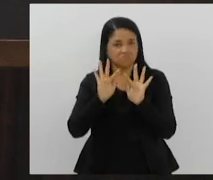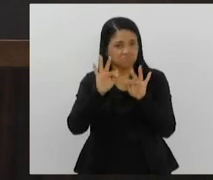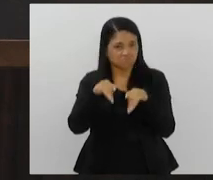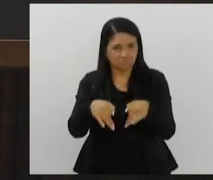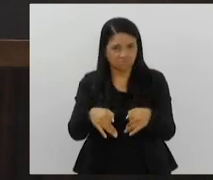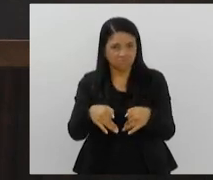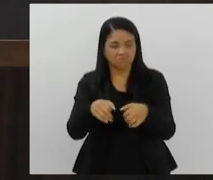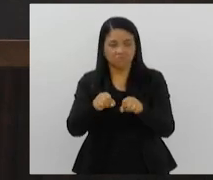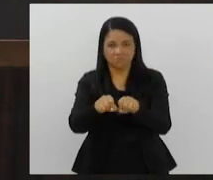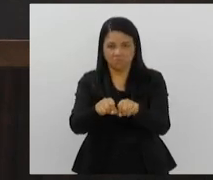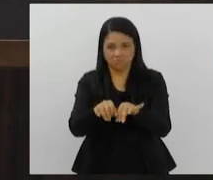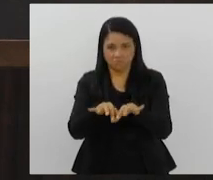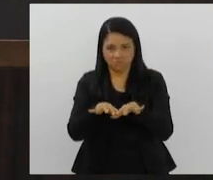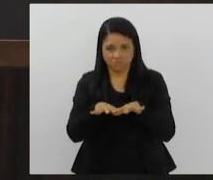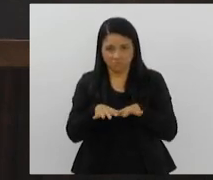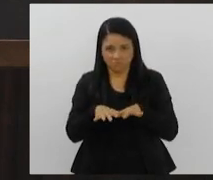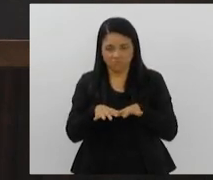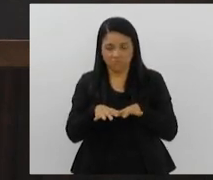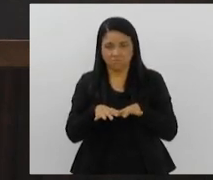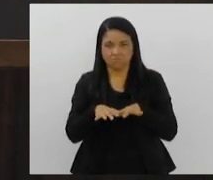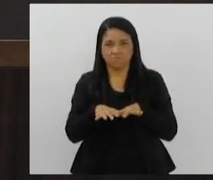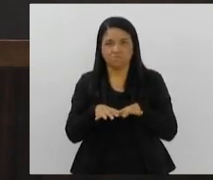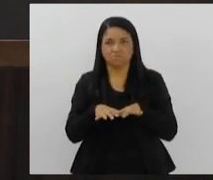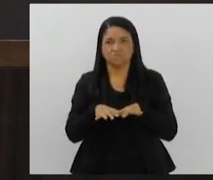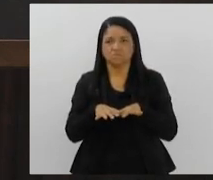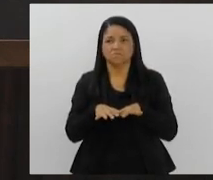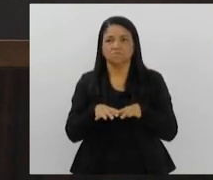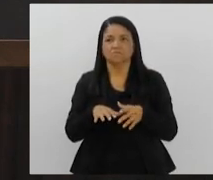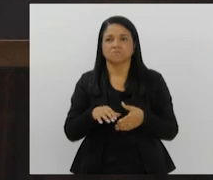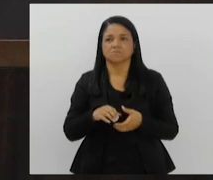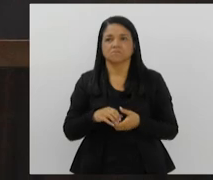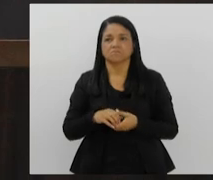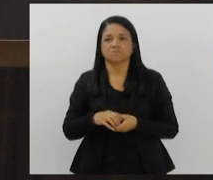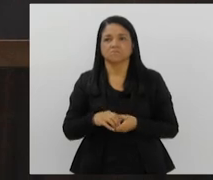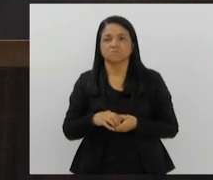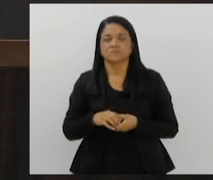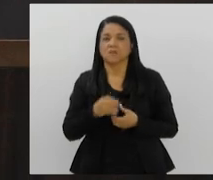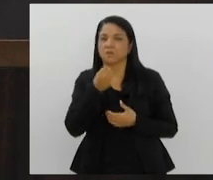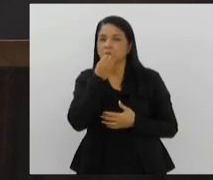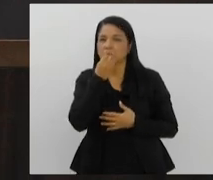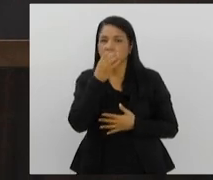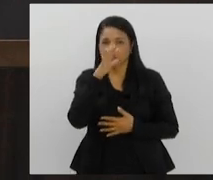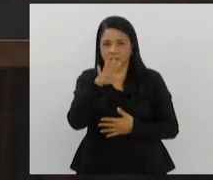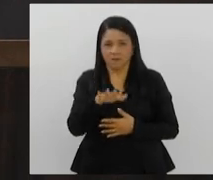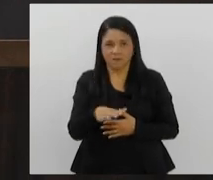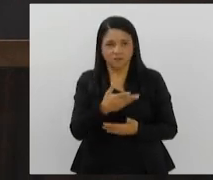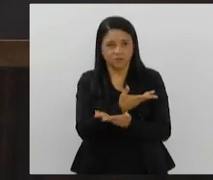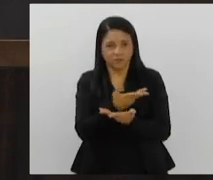declaro encerrada a sessão também do expediente final. Tenham todos uma boa tarde.